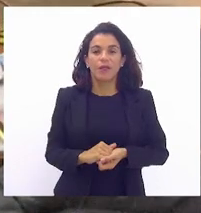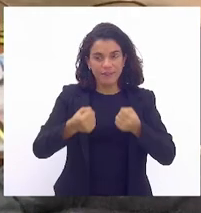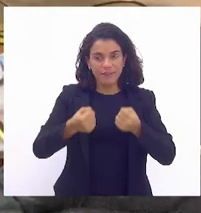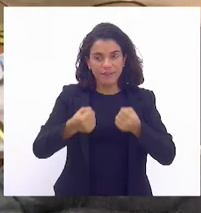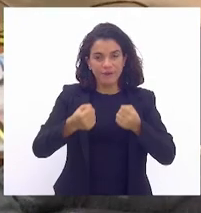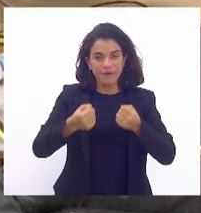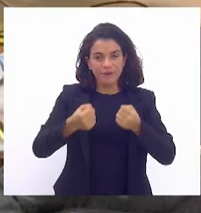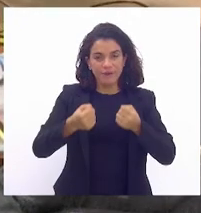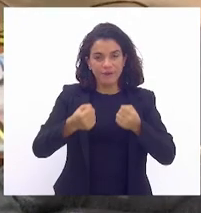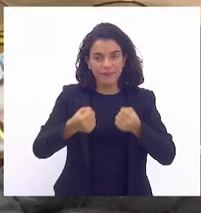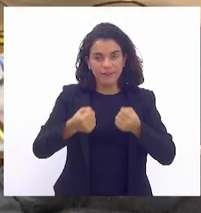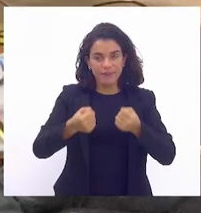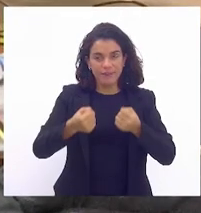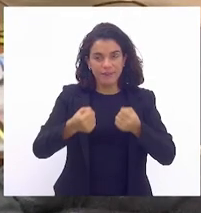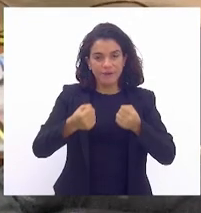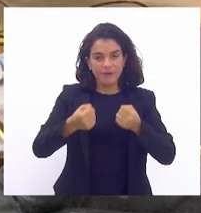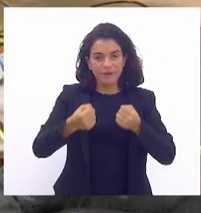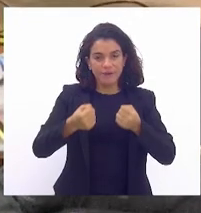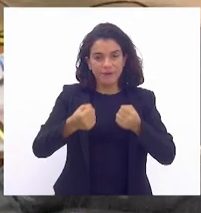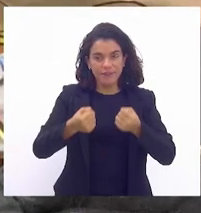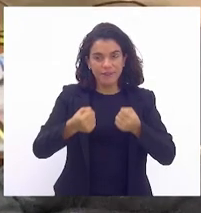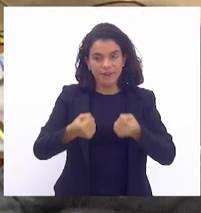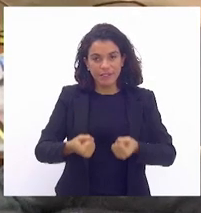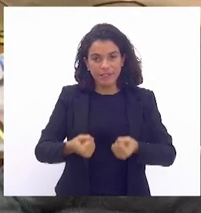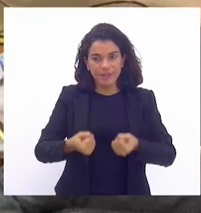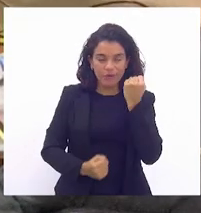na cidade,